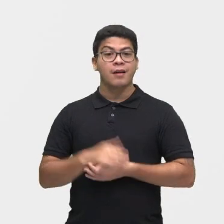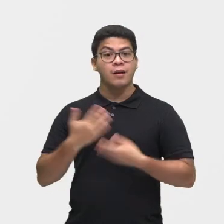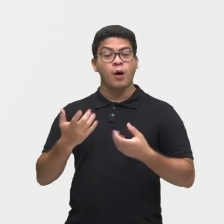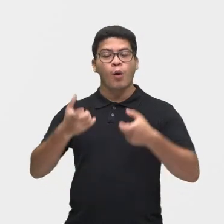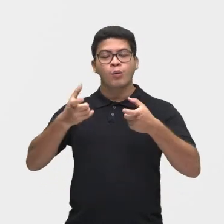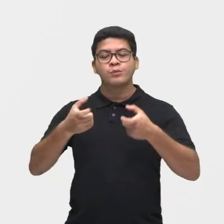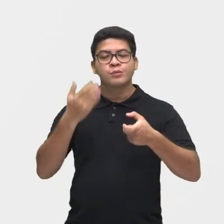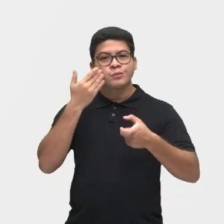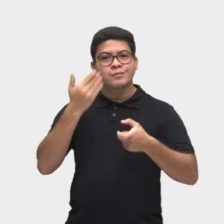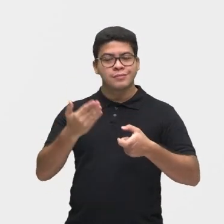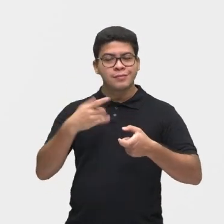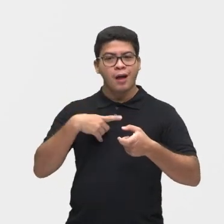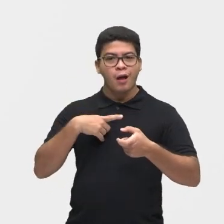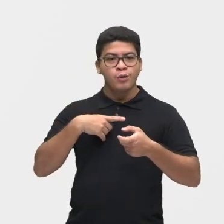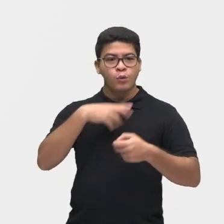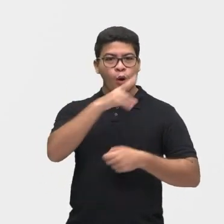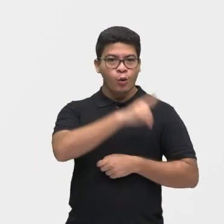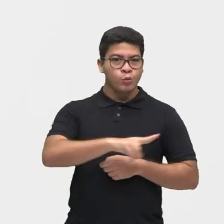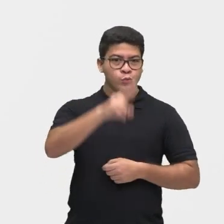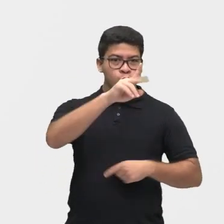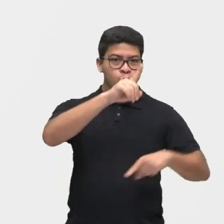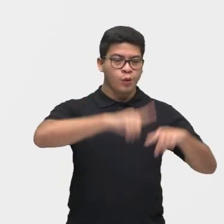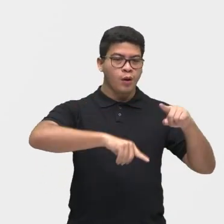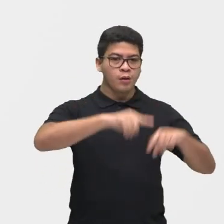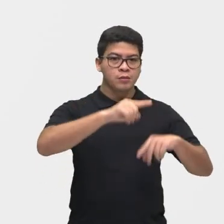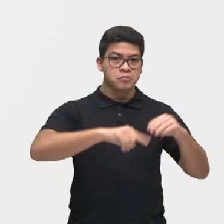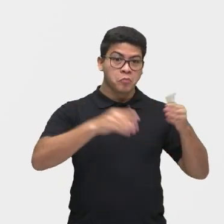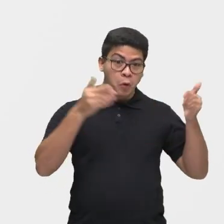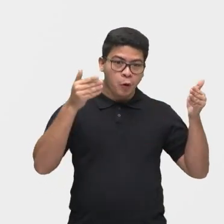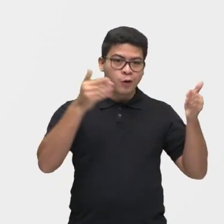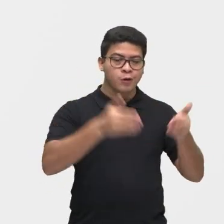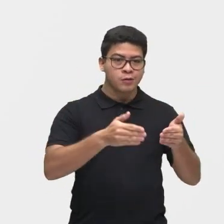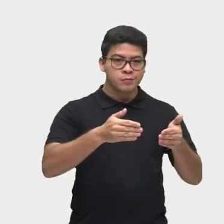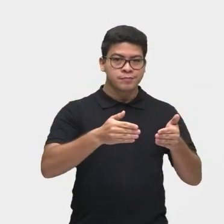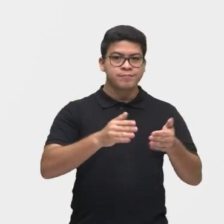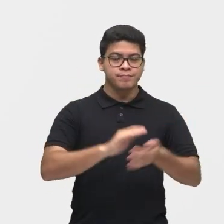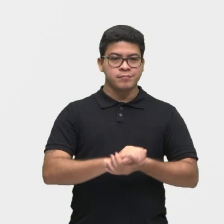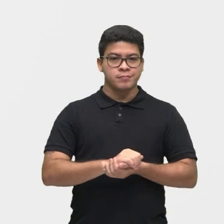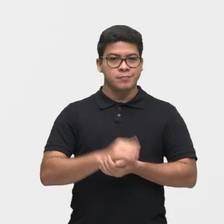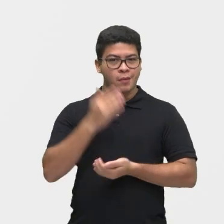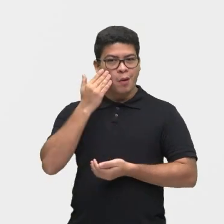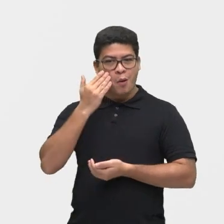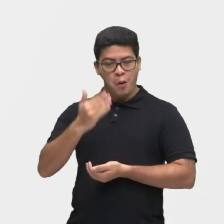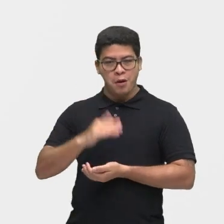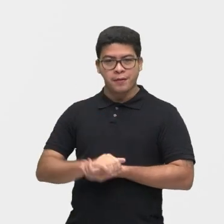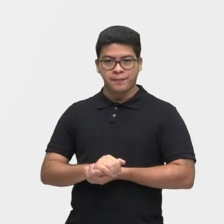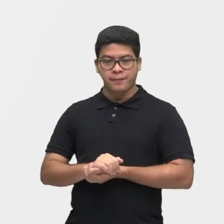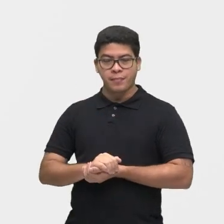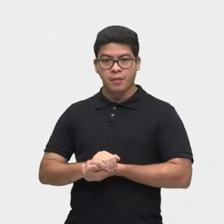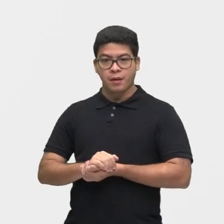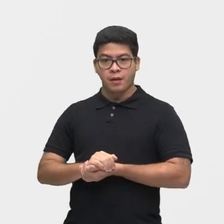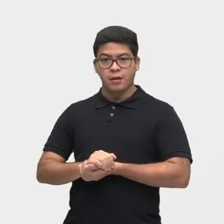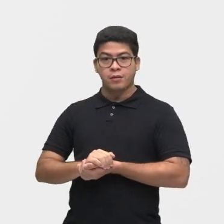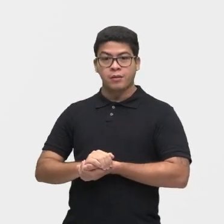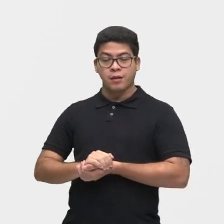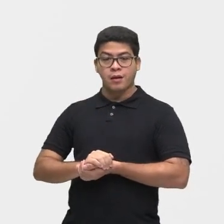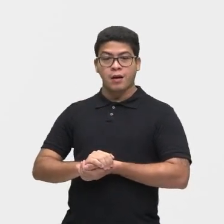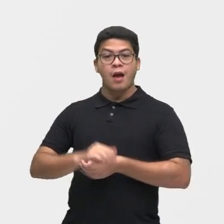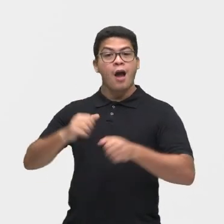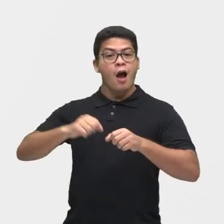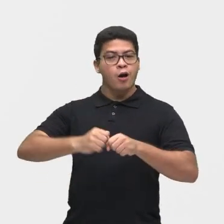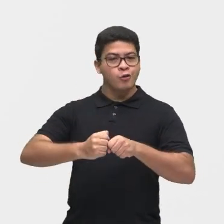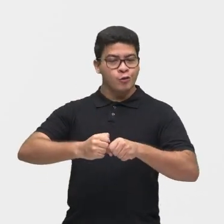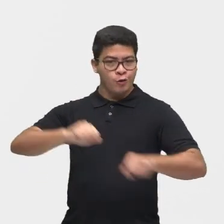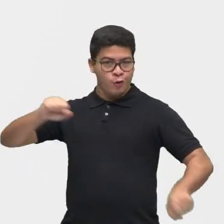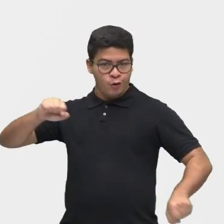Aonde os aparelhos... todos são a bola, a corda, o arco, a bola, a fita